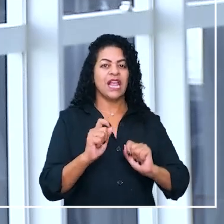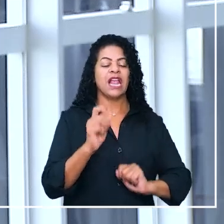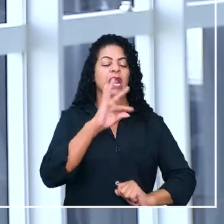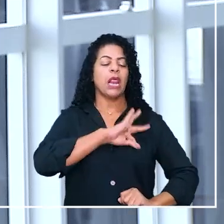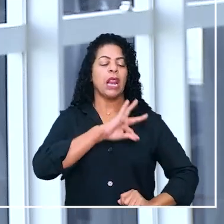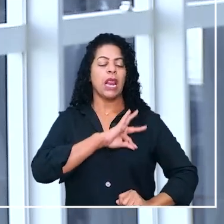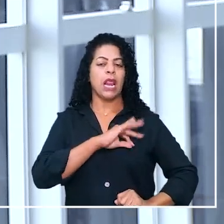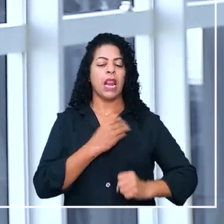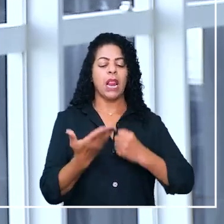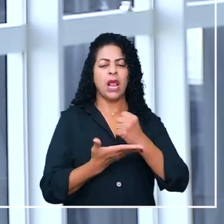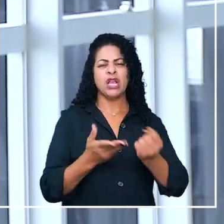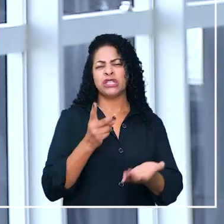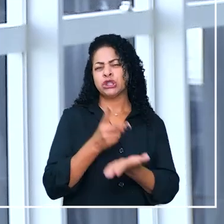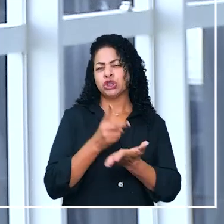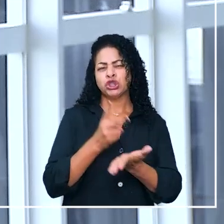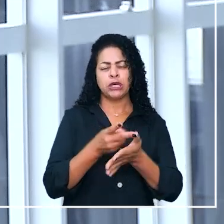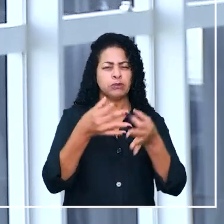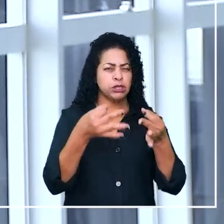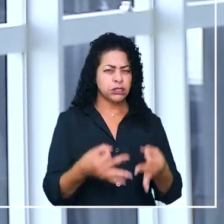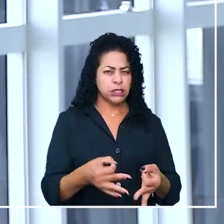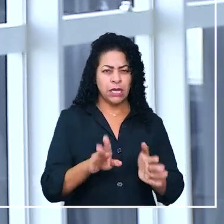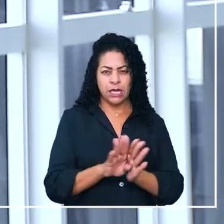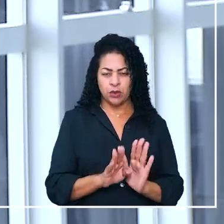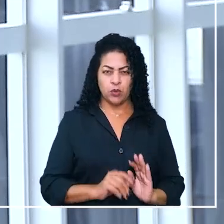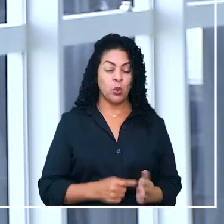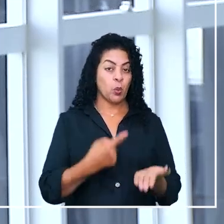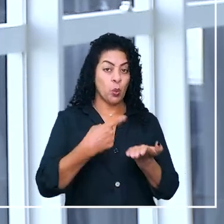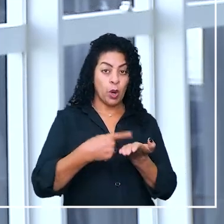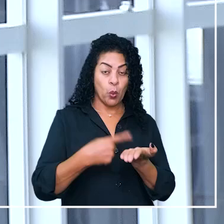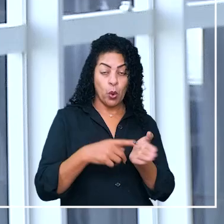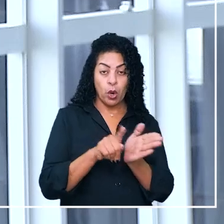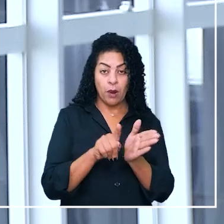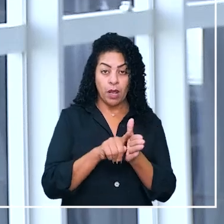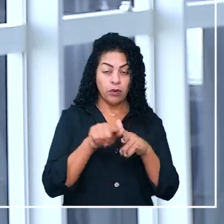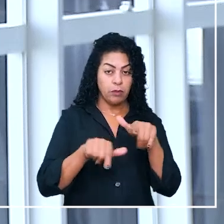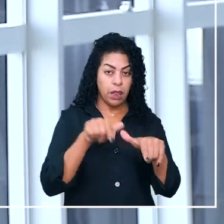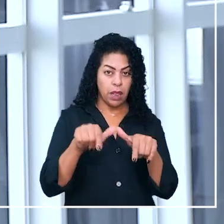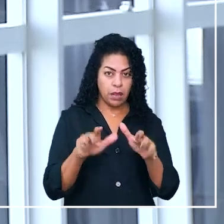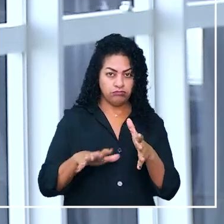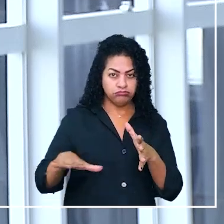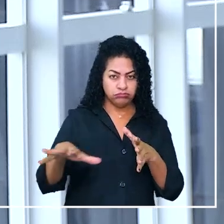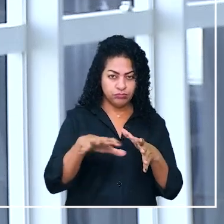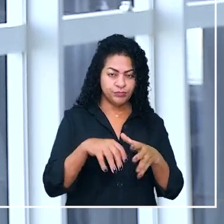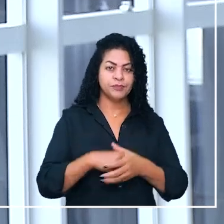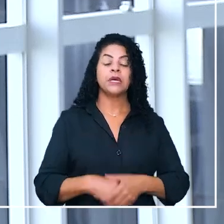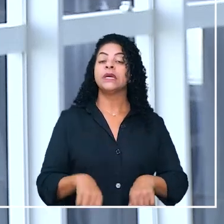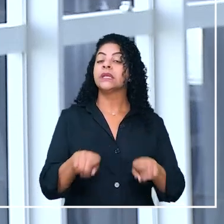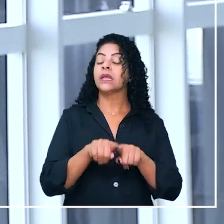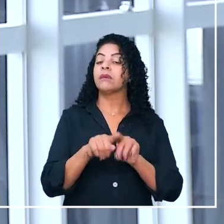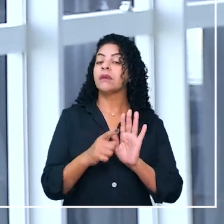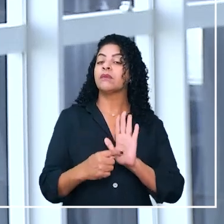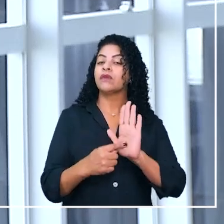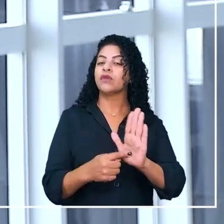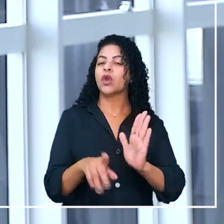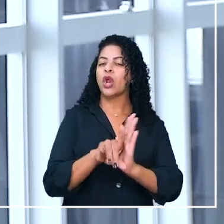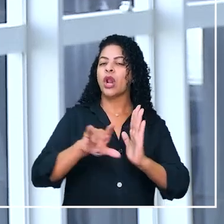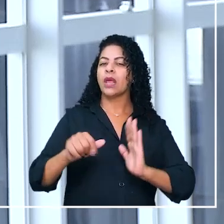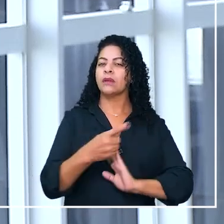base salarial sempre esteve prevista em acordo coletivo de trabalho da categoria. Apontou ainda que a